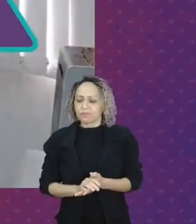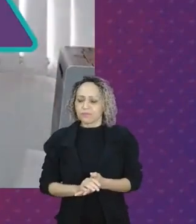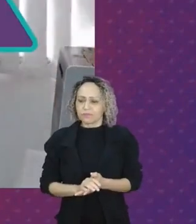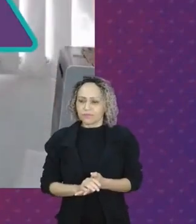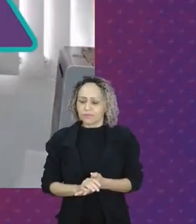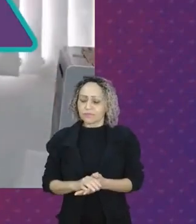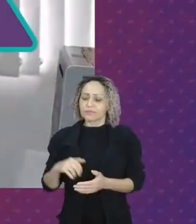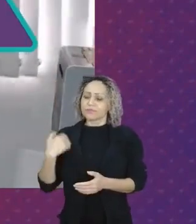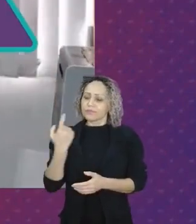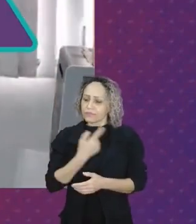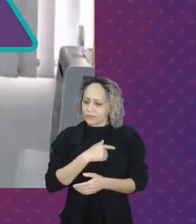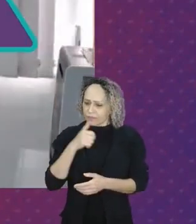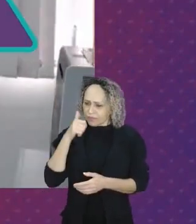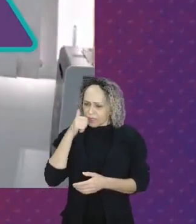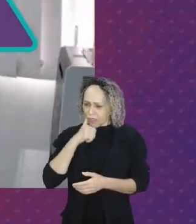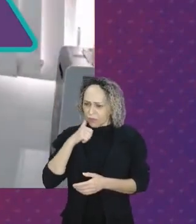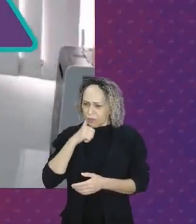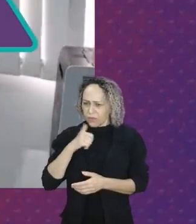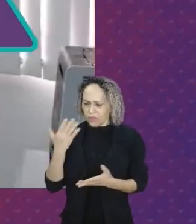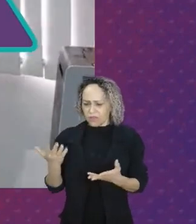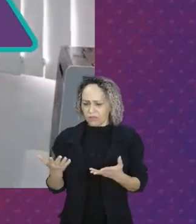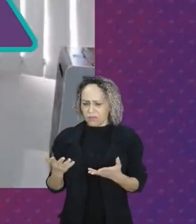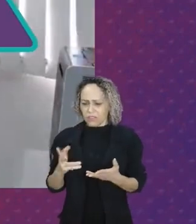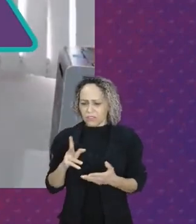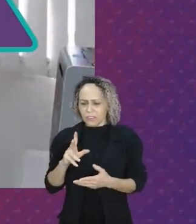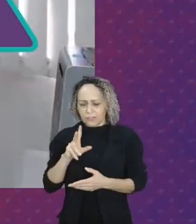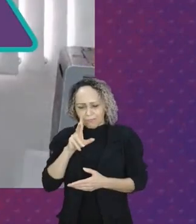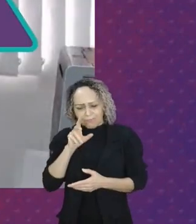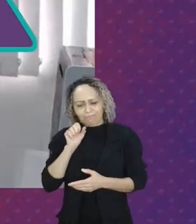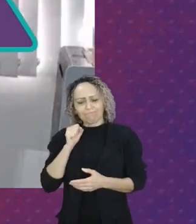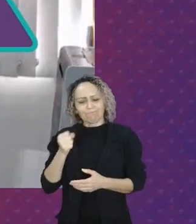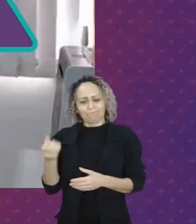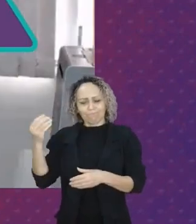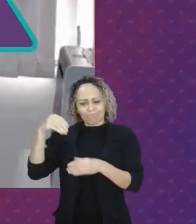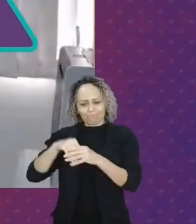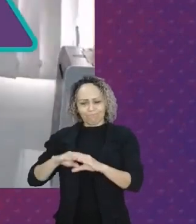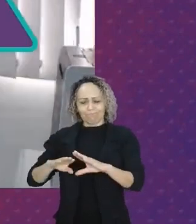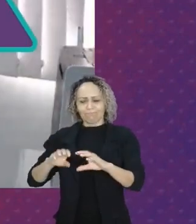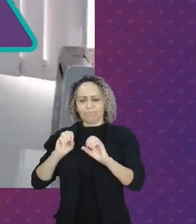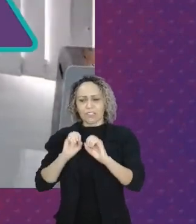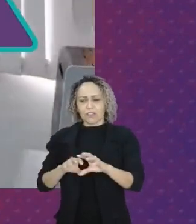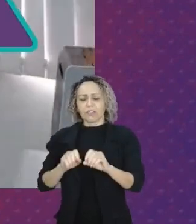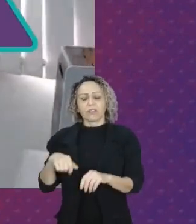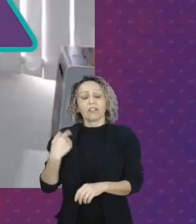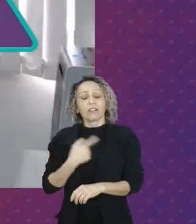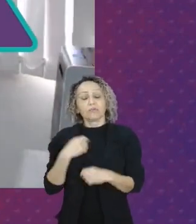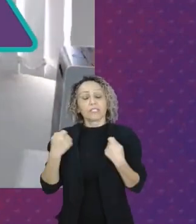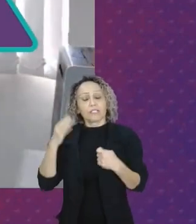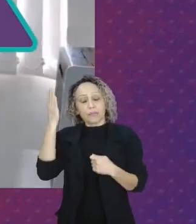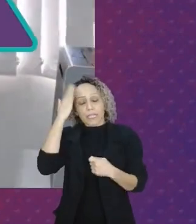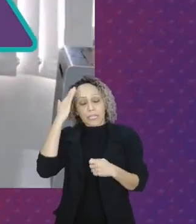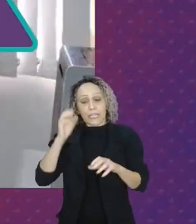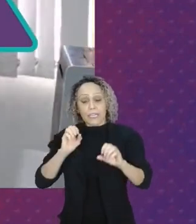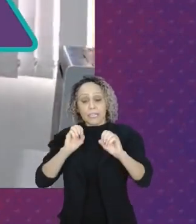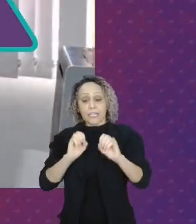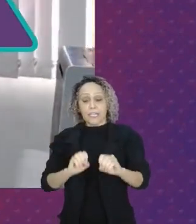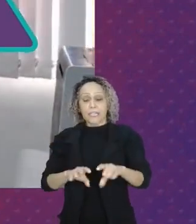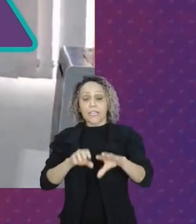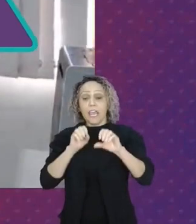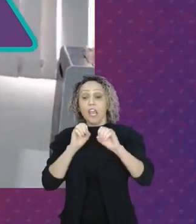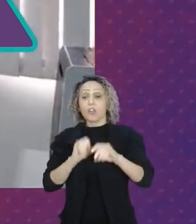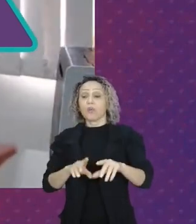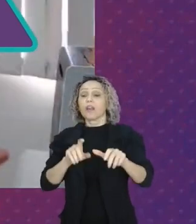que somos a grande força da educação, também precisamos entender que uma educação emancipadora